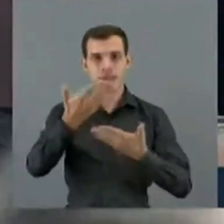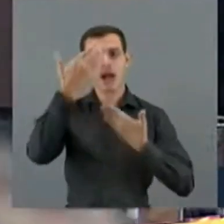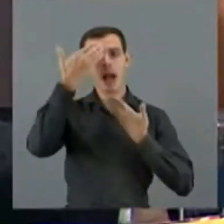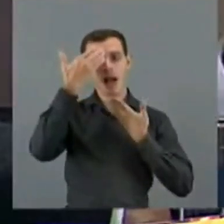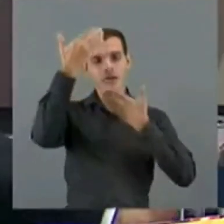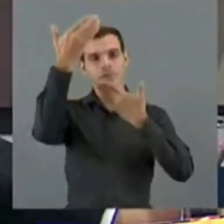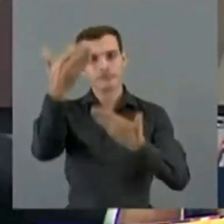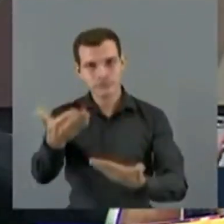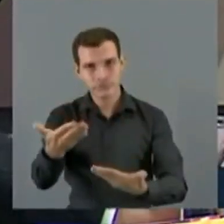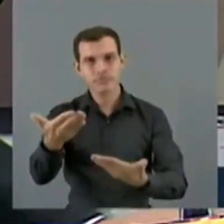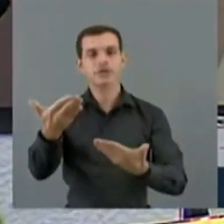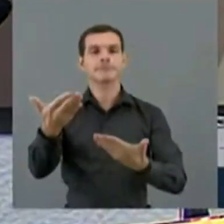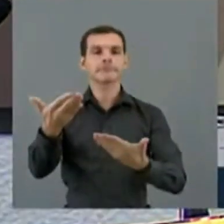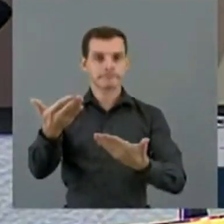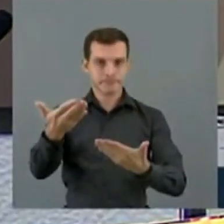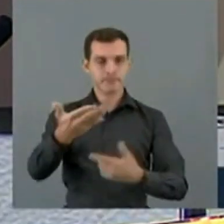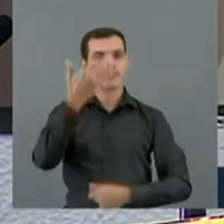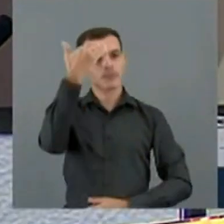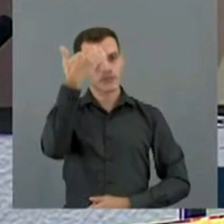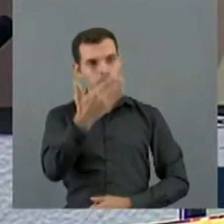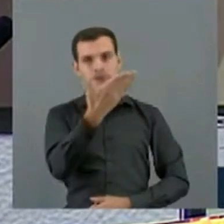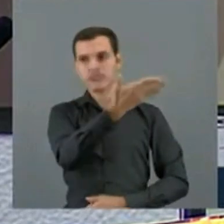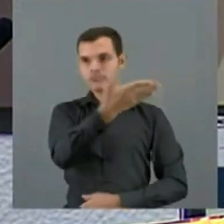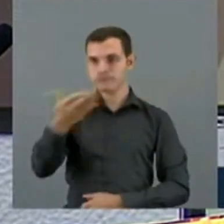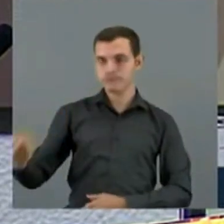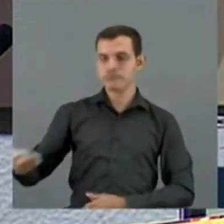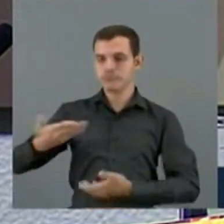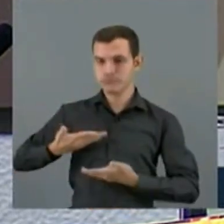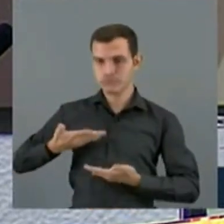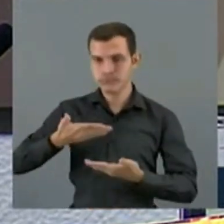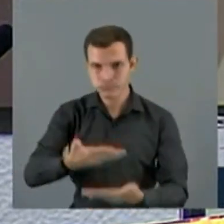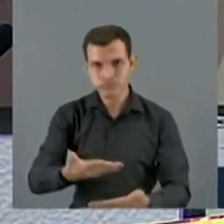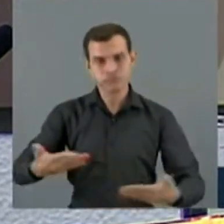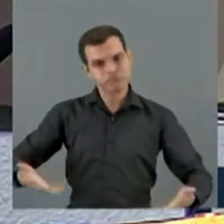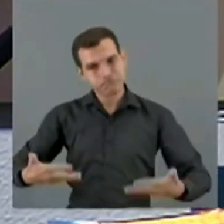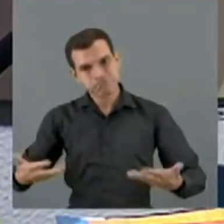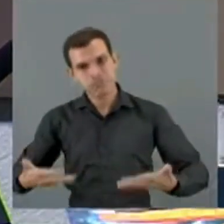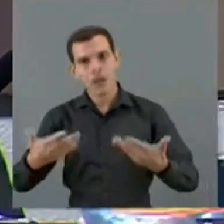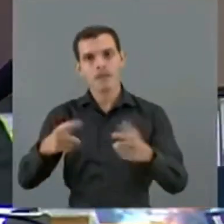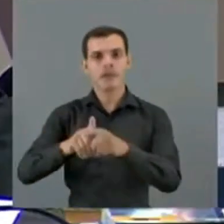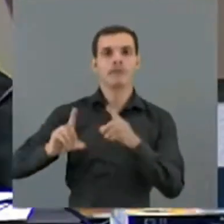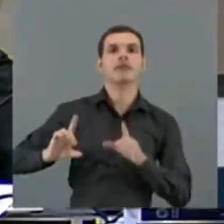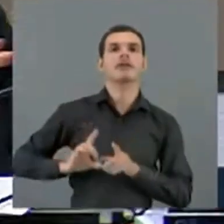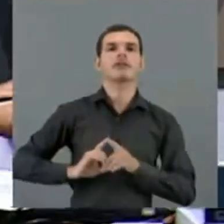e muito obrigado por essa recepção calorosa e democrática.